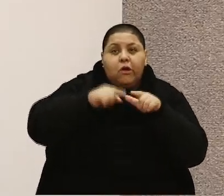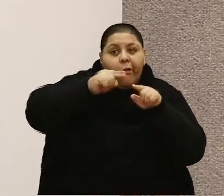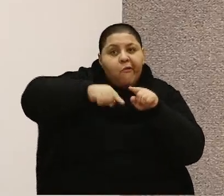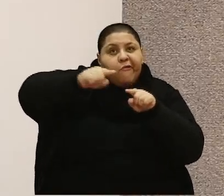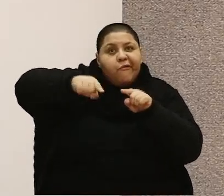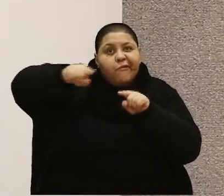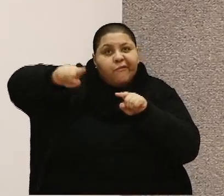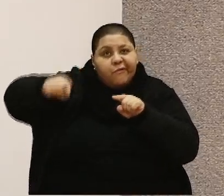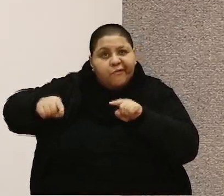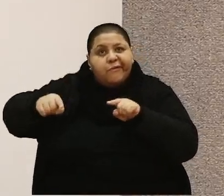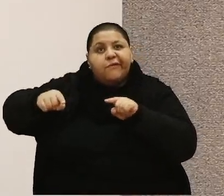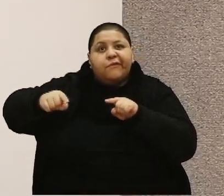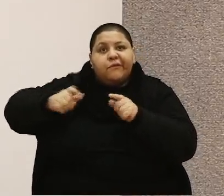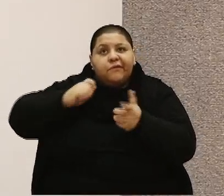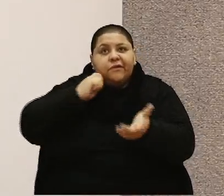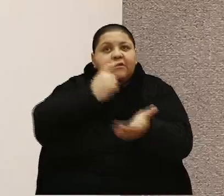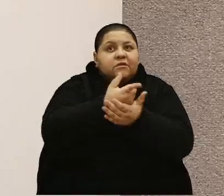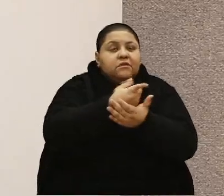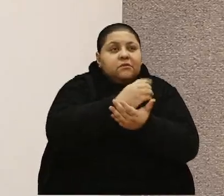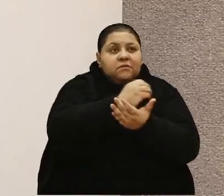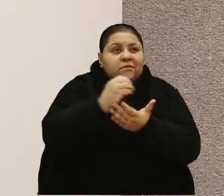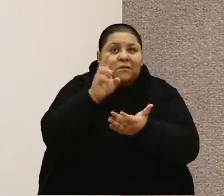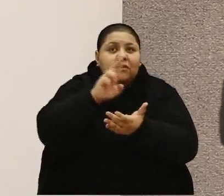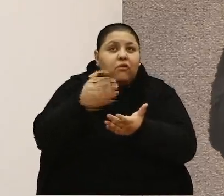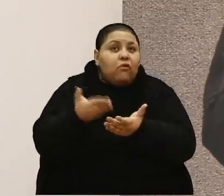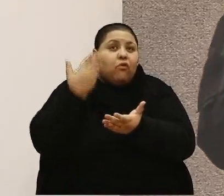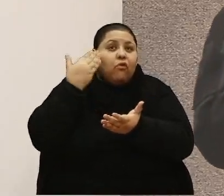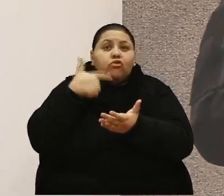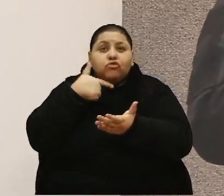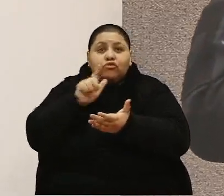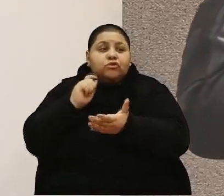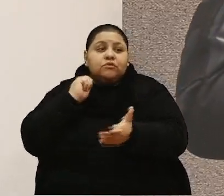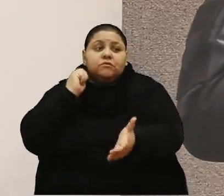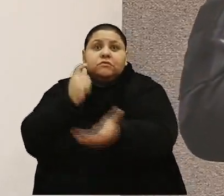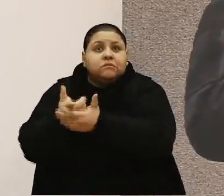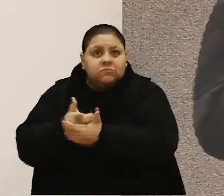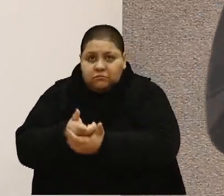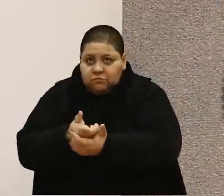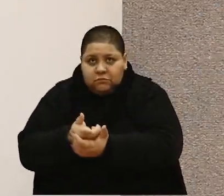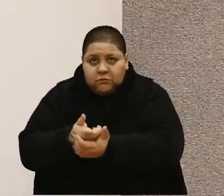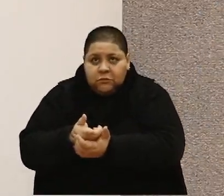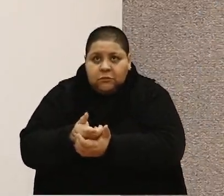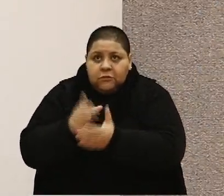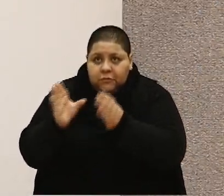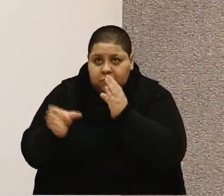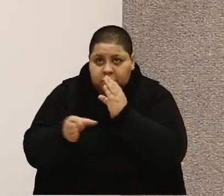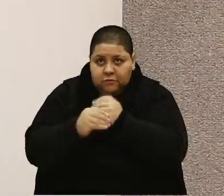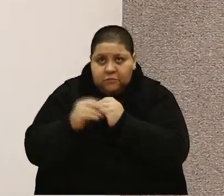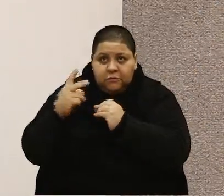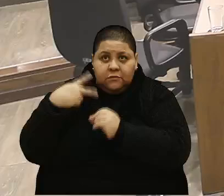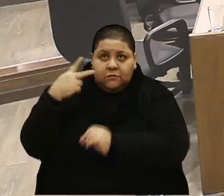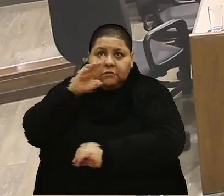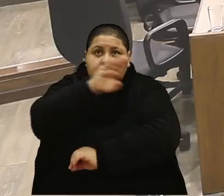Então, muita coisa que se comprava com R$100 no passado, hoje não se consegue mais comprar.